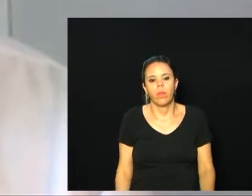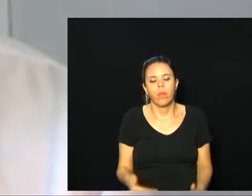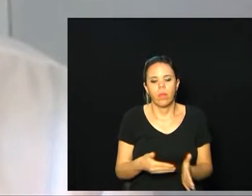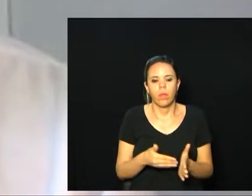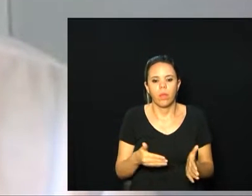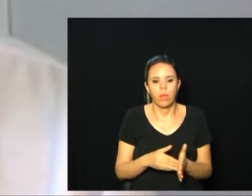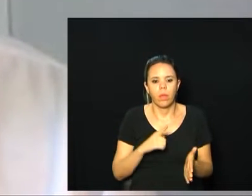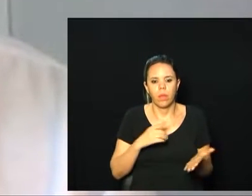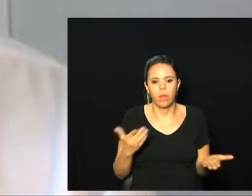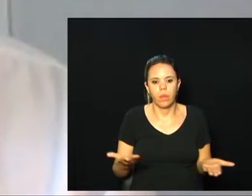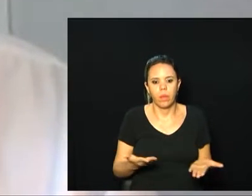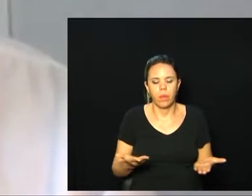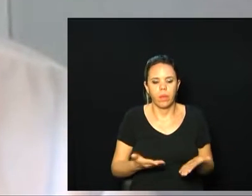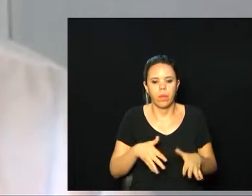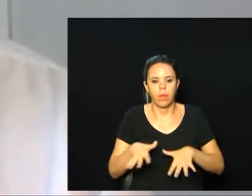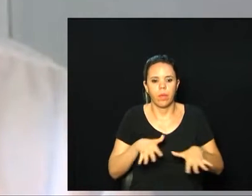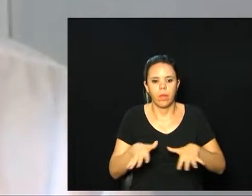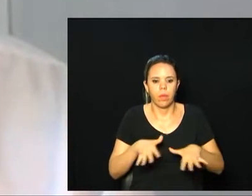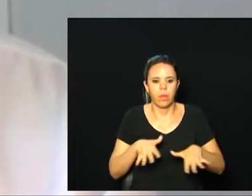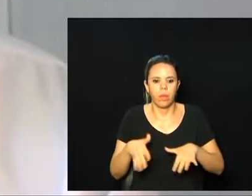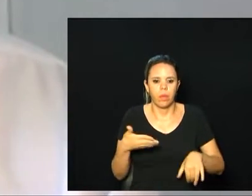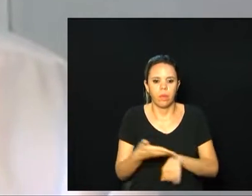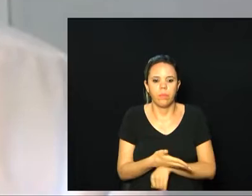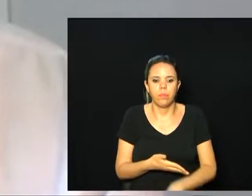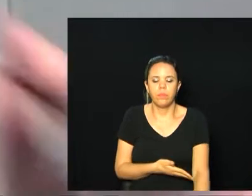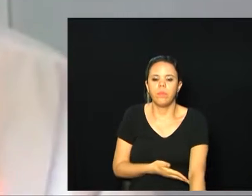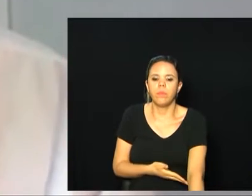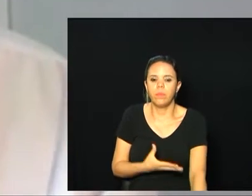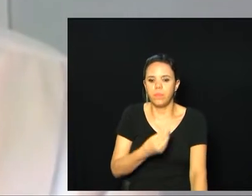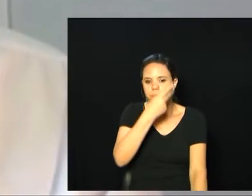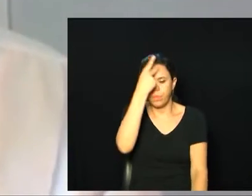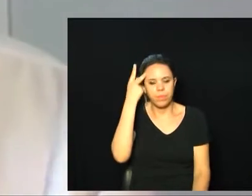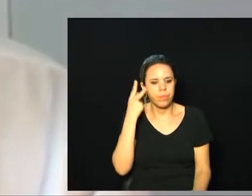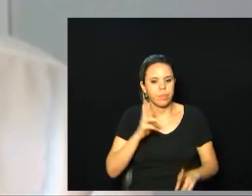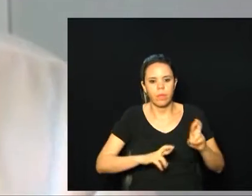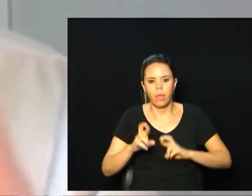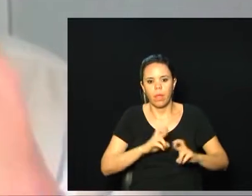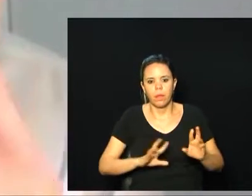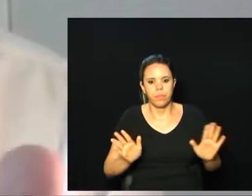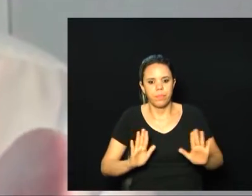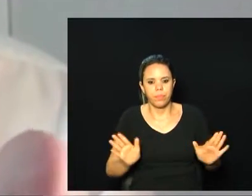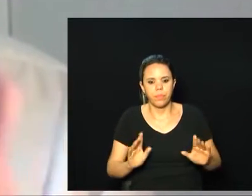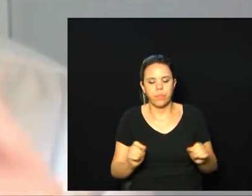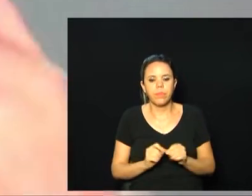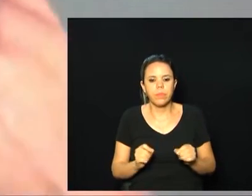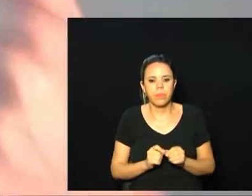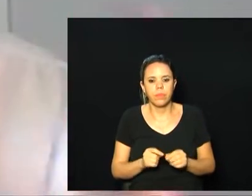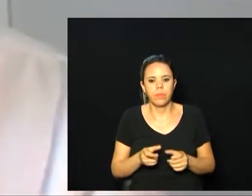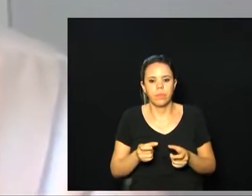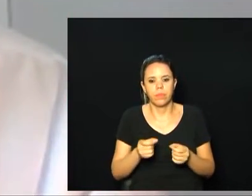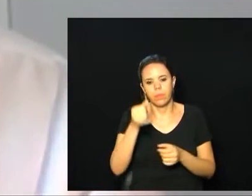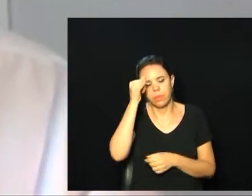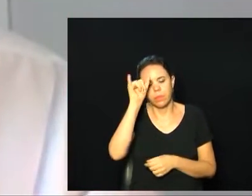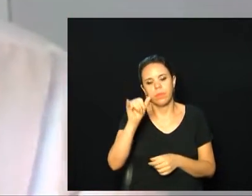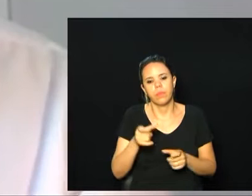restrições que a gente teve agora de mobilidade, de acesso, fez com que muita gente não fizesse seus exames, ou seja, exames preventivos de câncer,